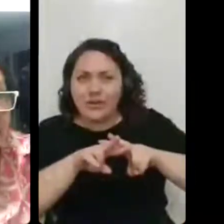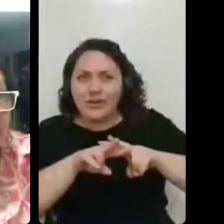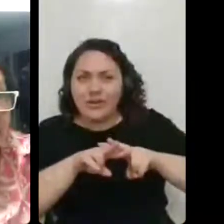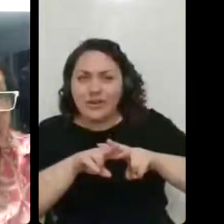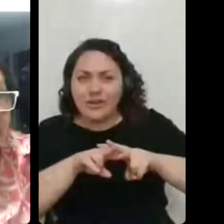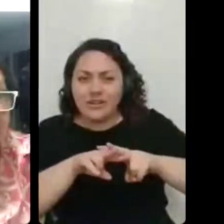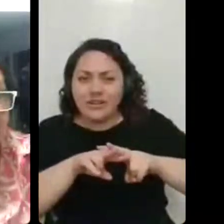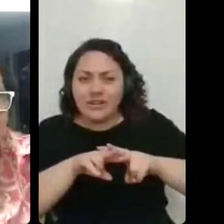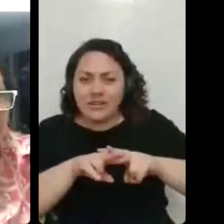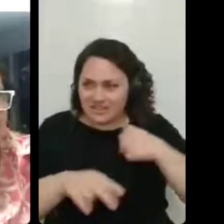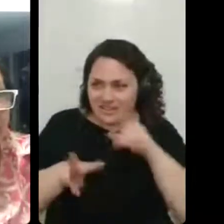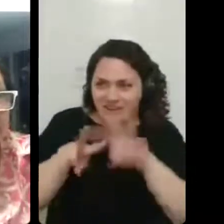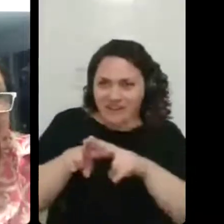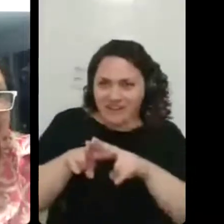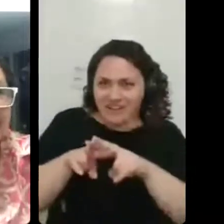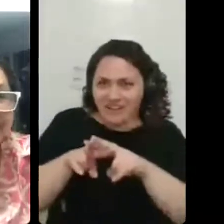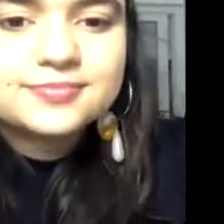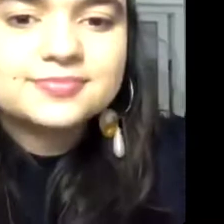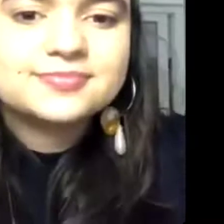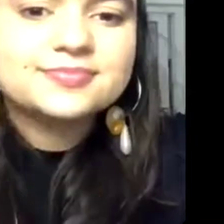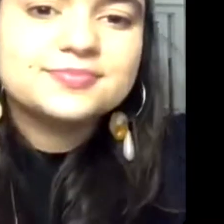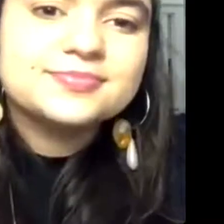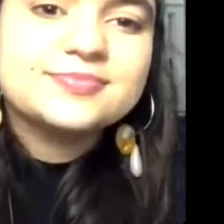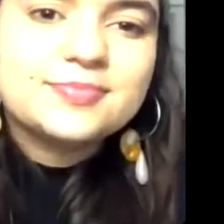Travei? que eu continuo a eu volto a Simone.